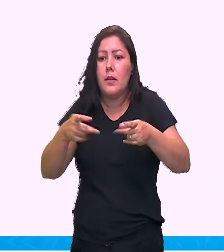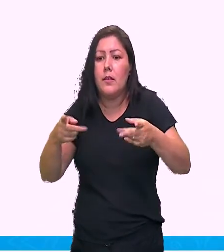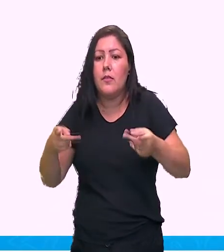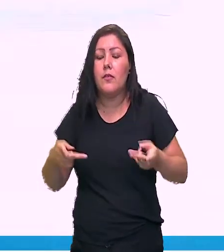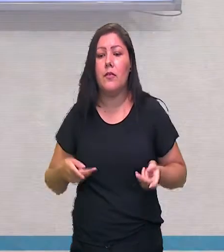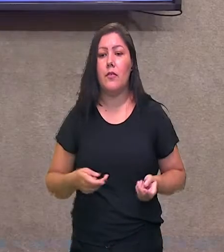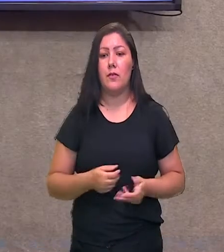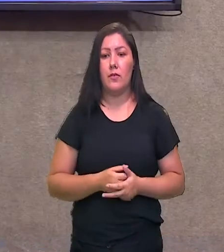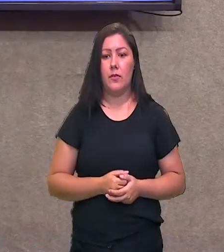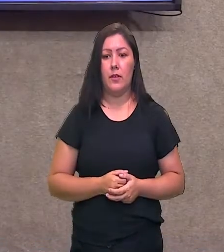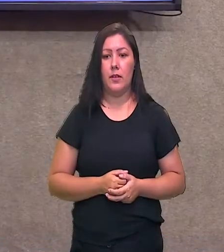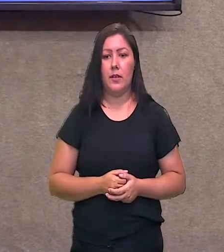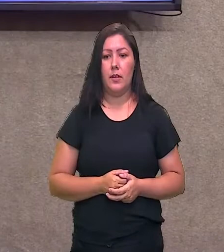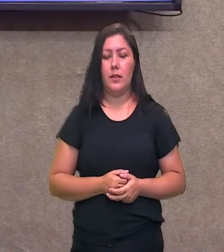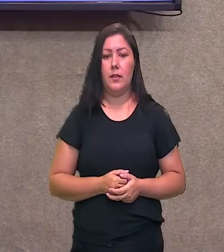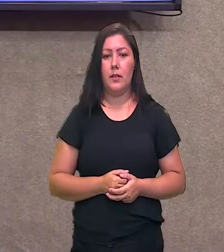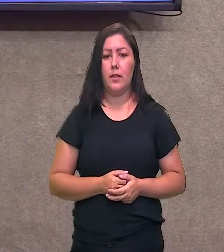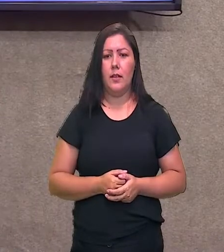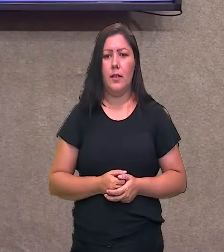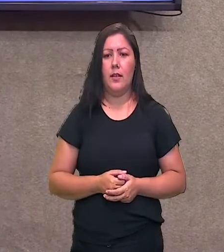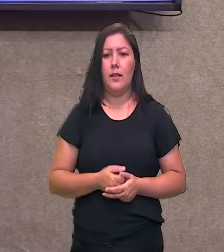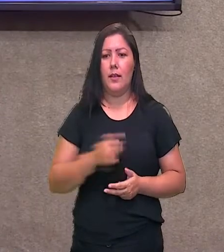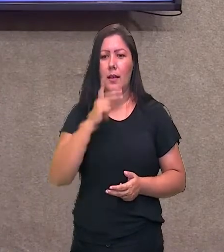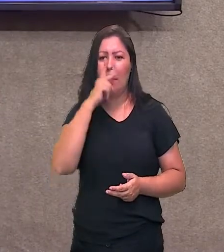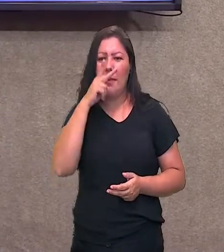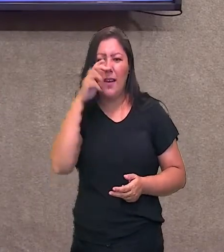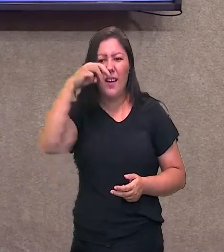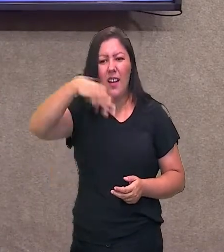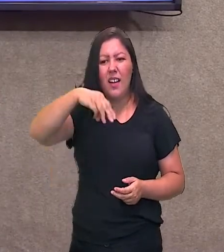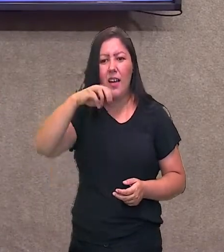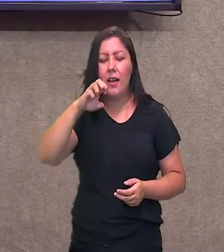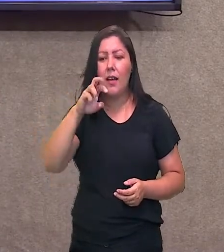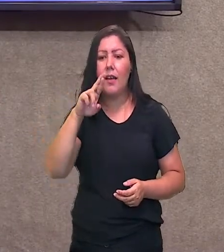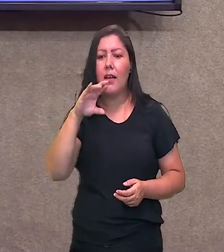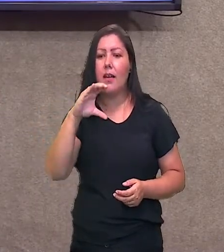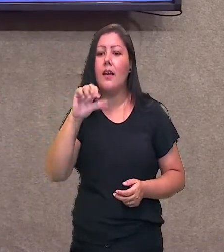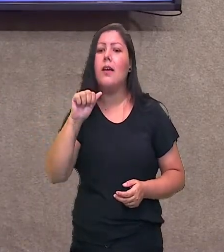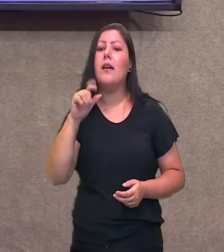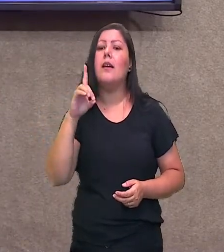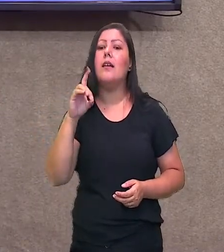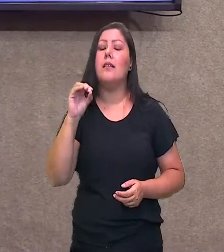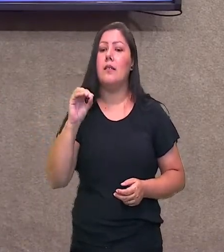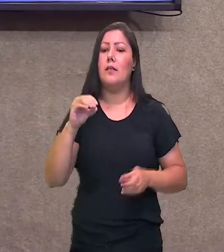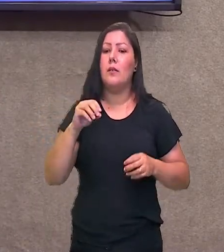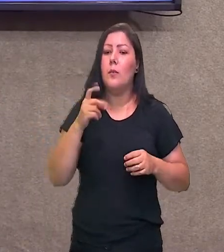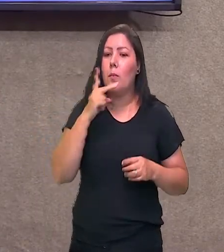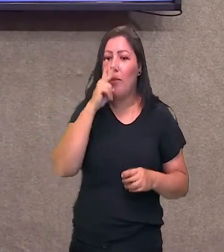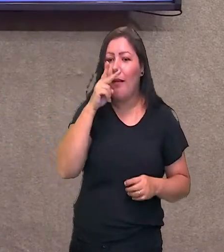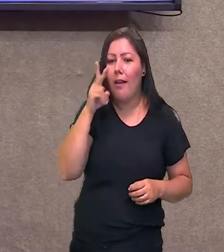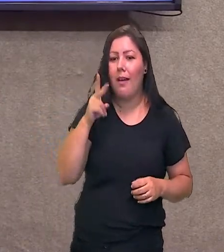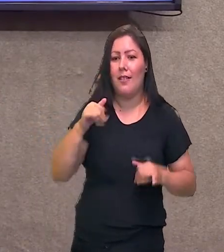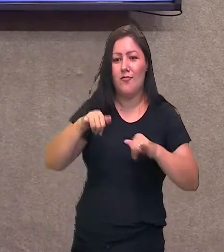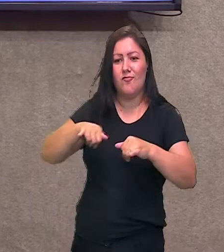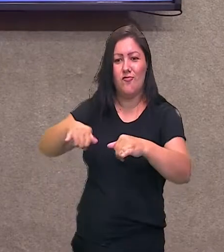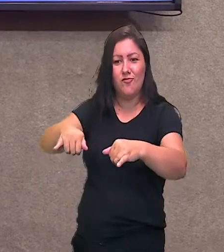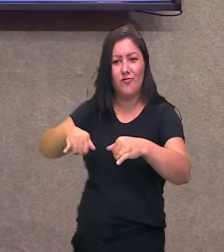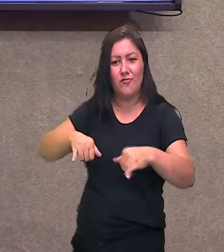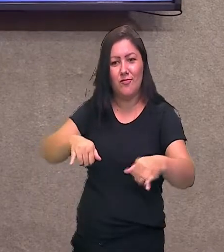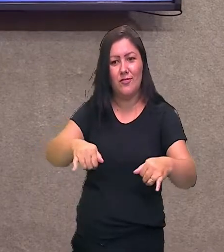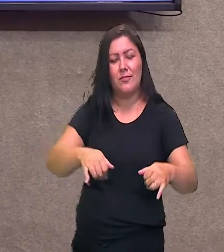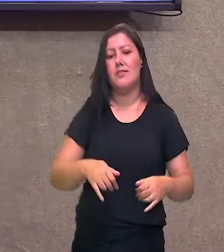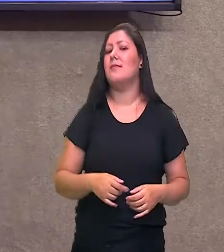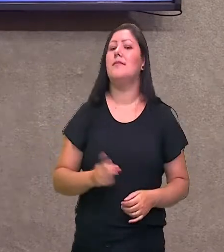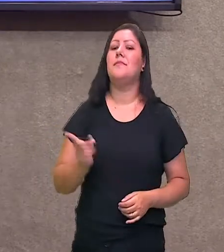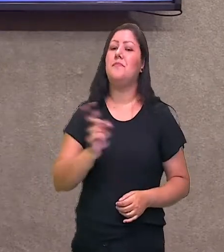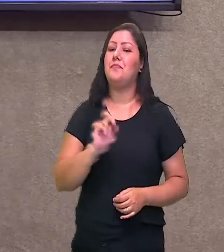mercado, quando eu falo isso, eu estou falando de tudo que envolve o nosso dia a dia é em